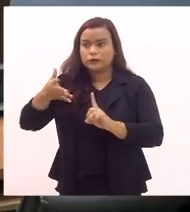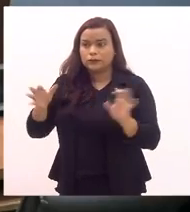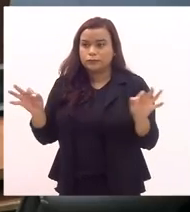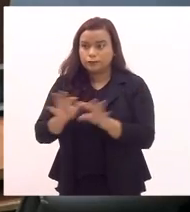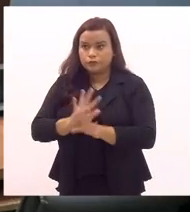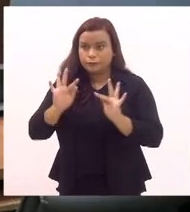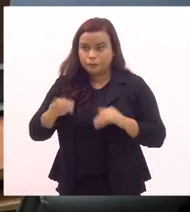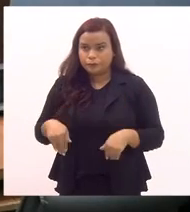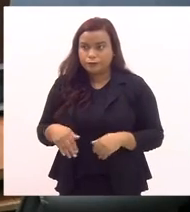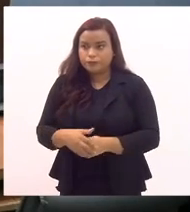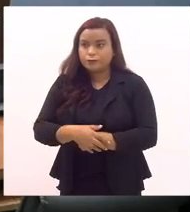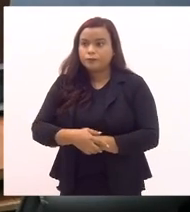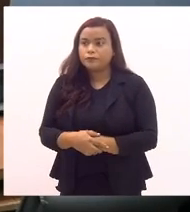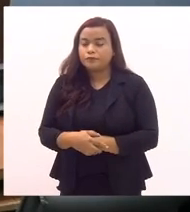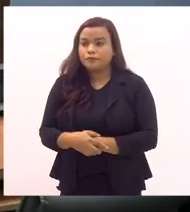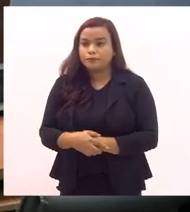sessão